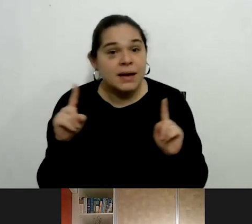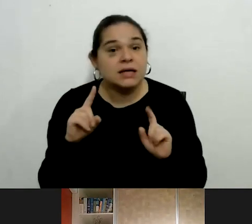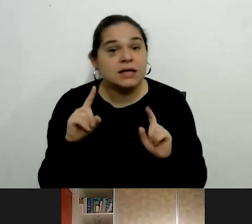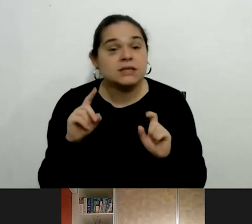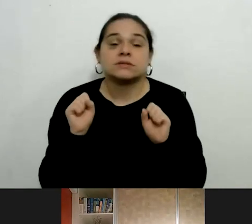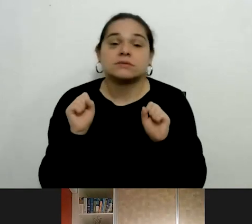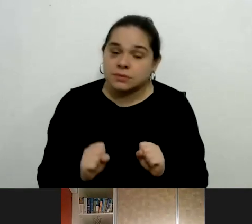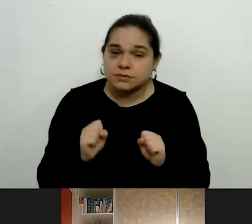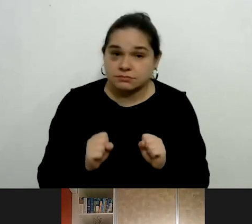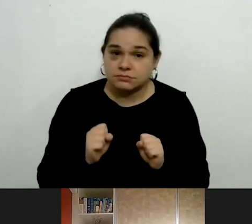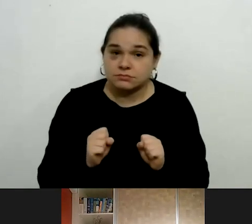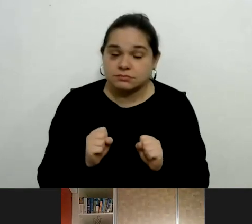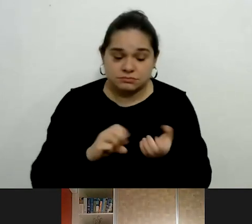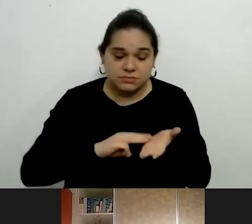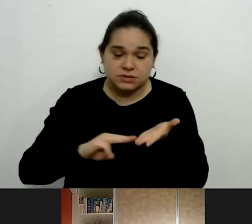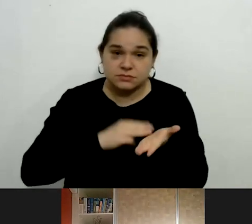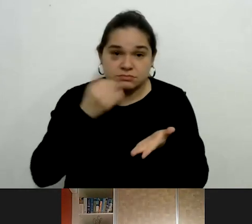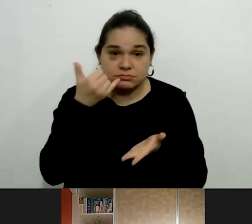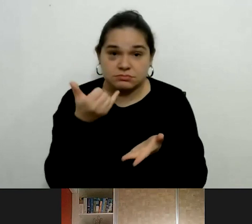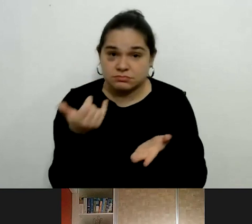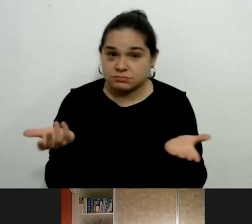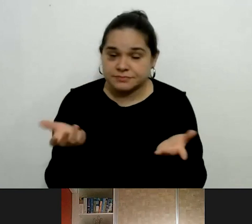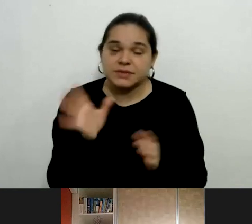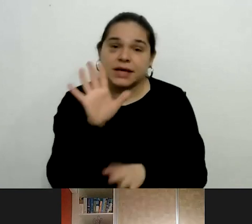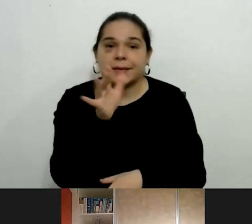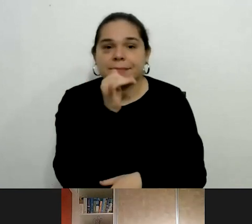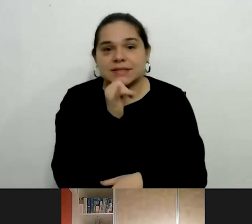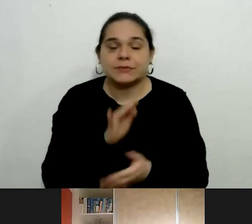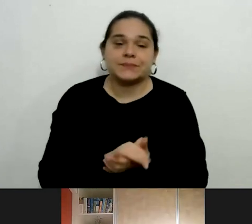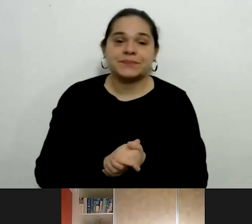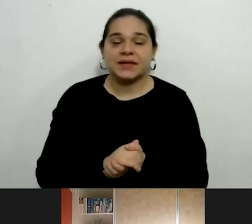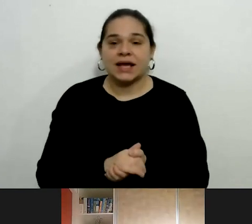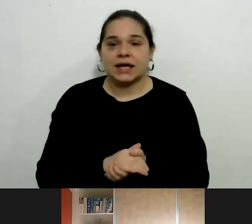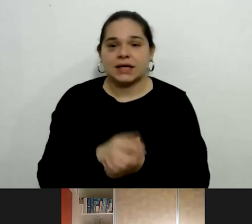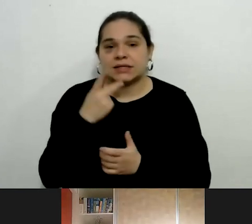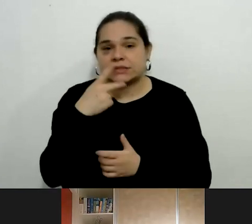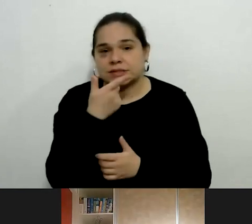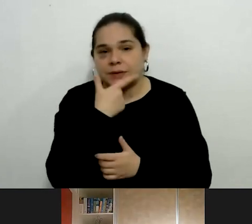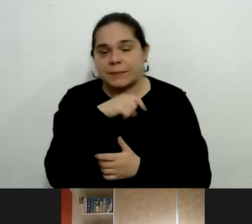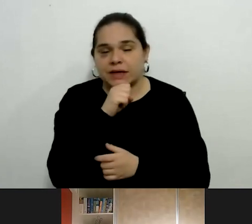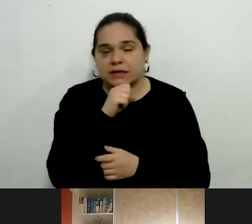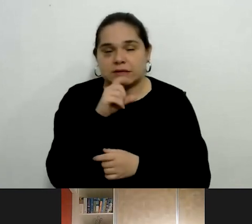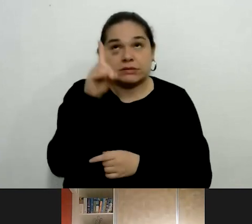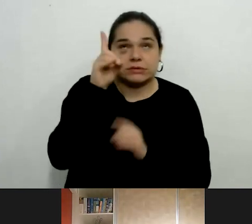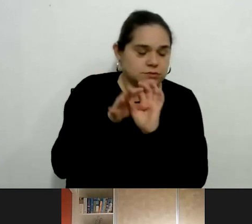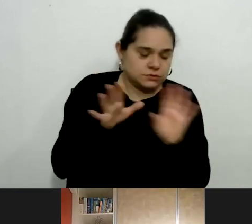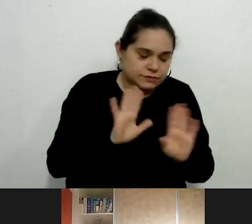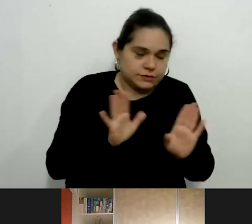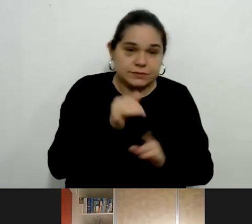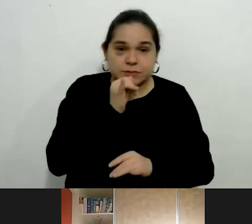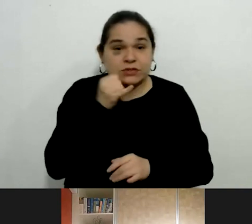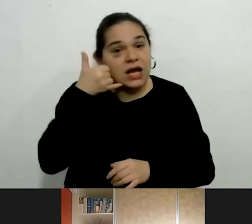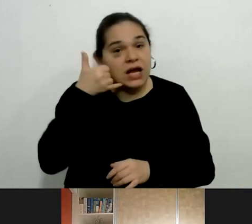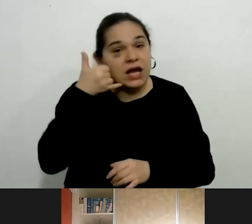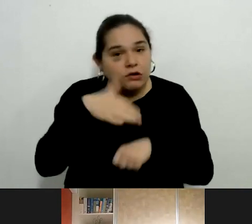possibilidade. e caso, vamos dizer assim, Guerra, seu pai lá, Deus o livre, está falando com o médico lá e desmaia, alguma coisa do